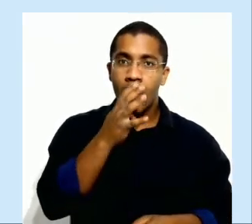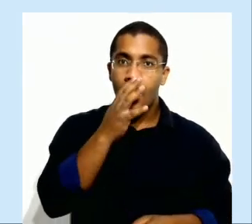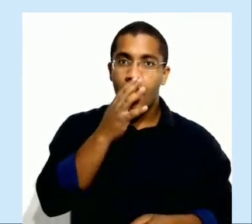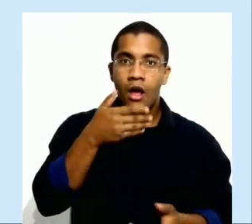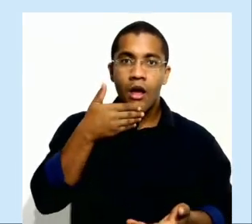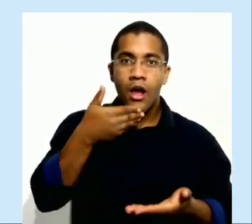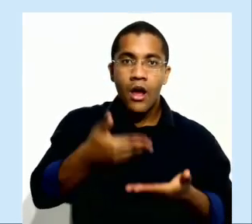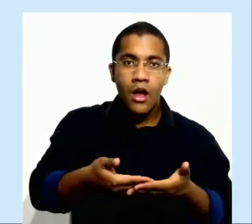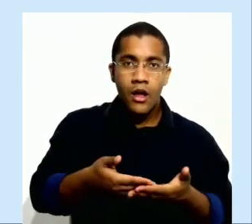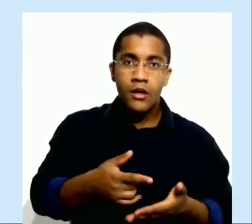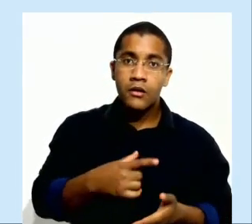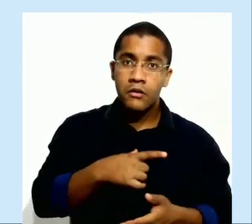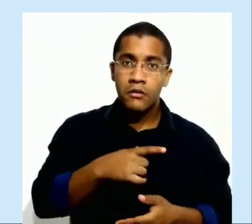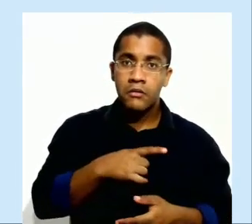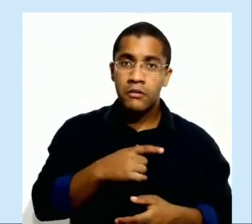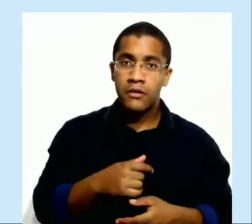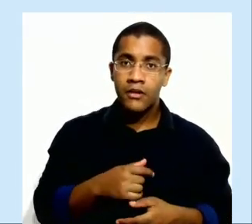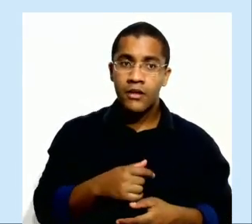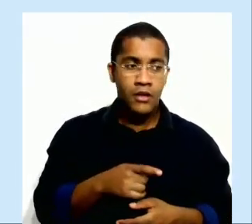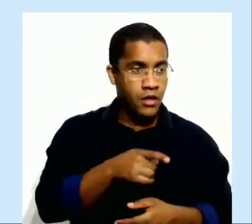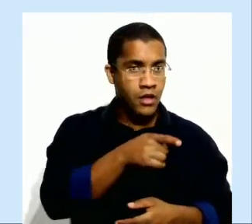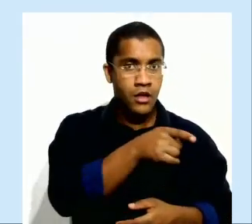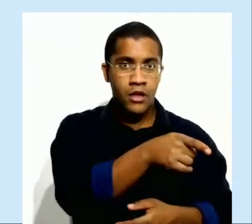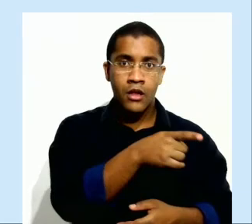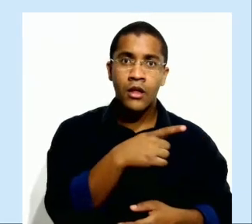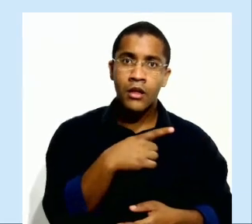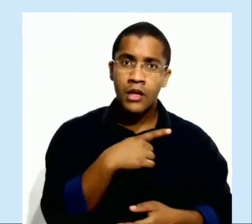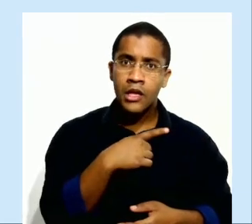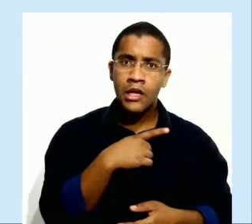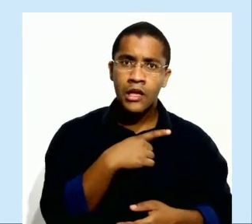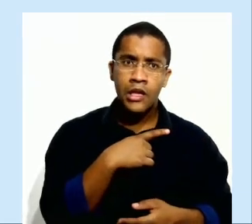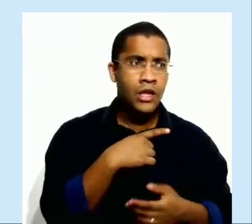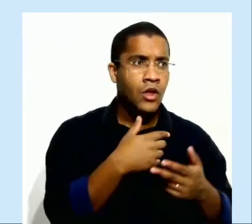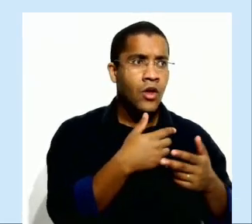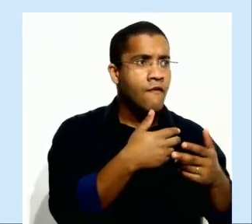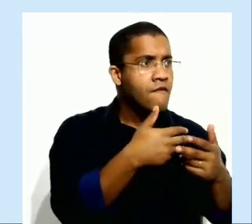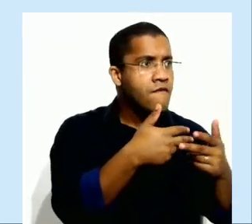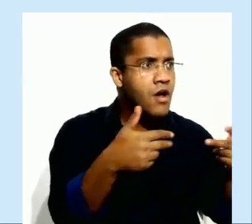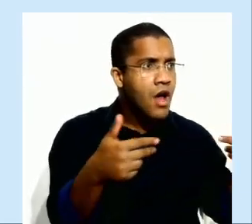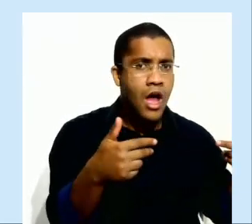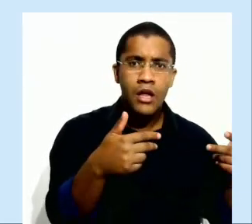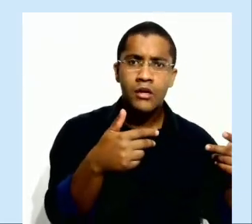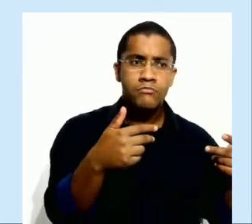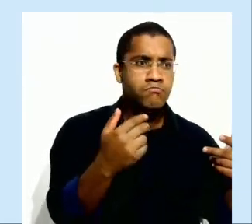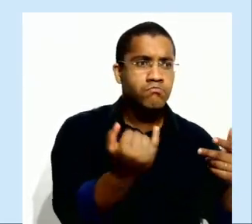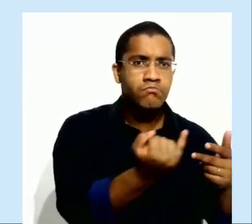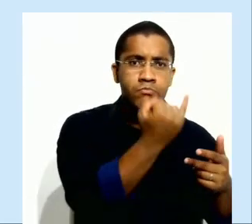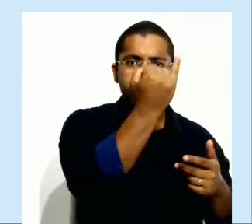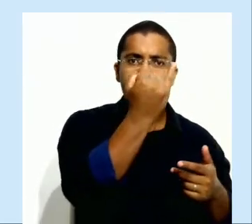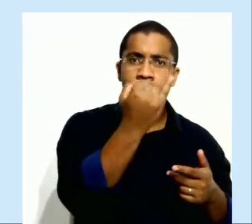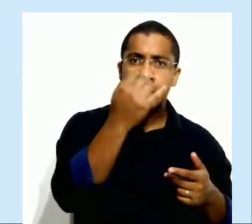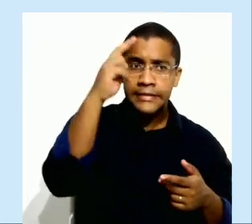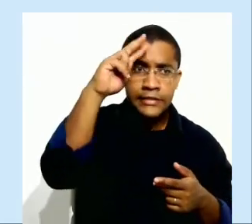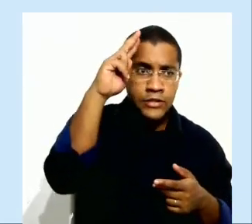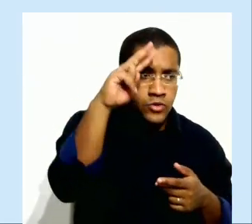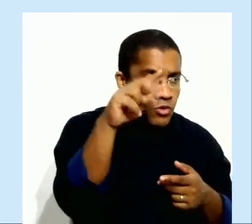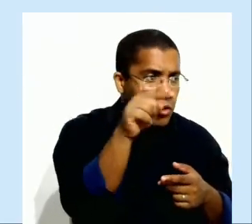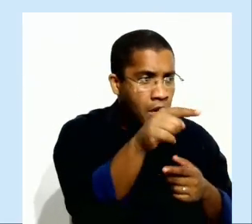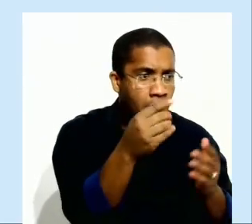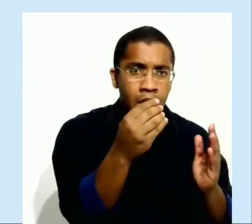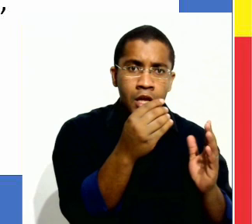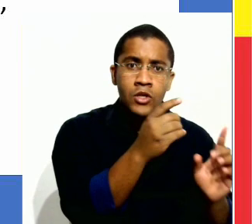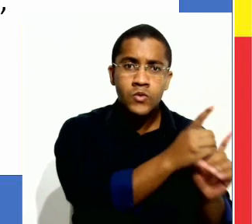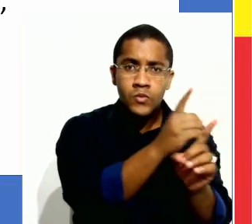ficaram impressionados com o tamanho do tesouro histórico